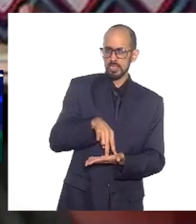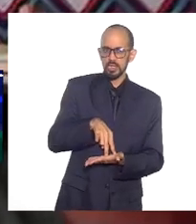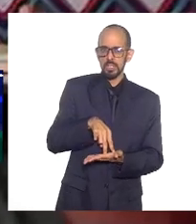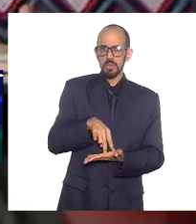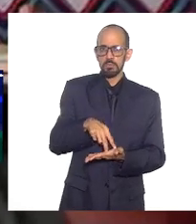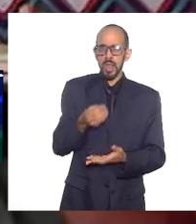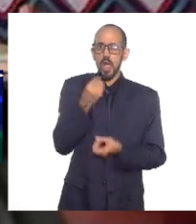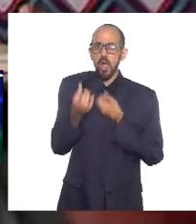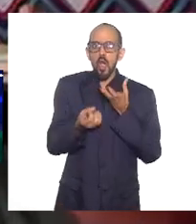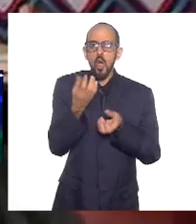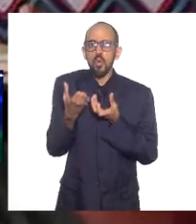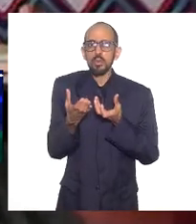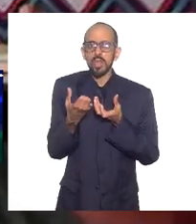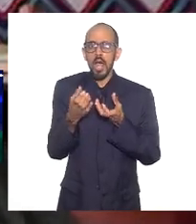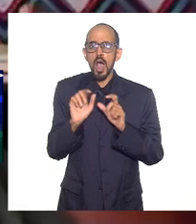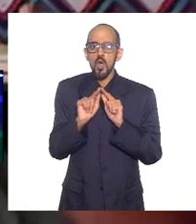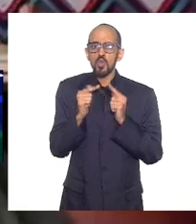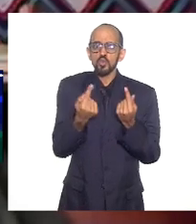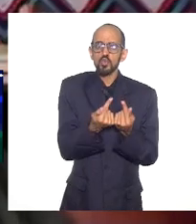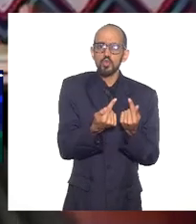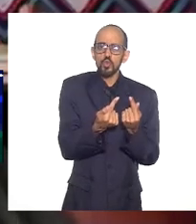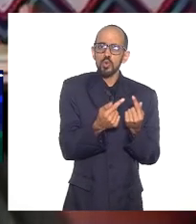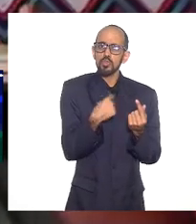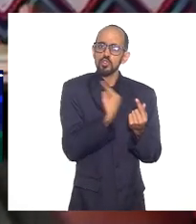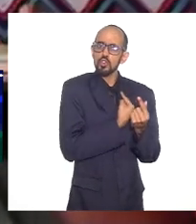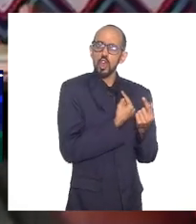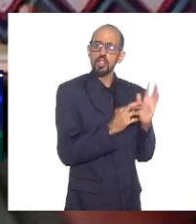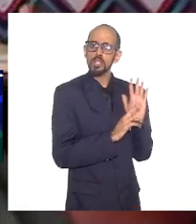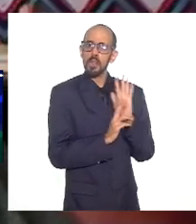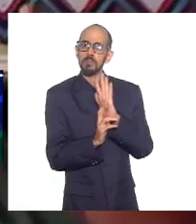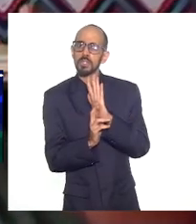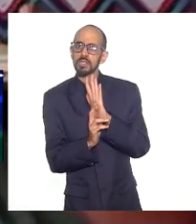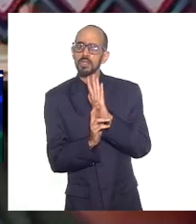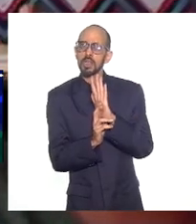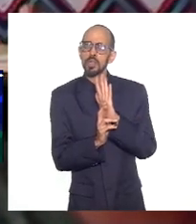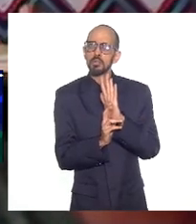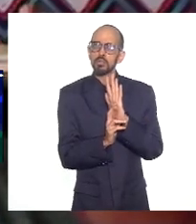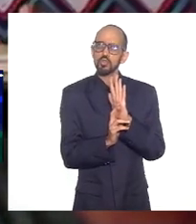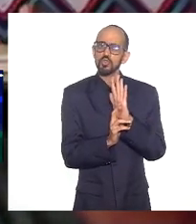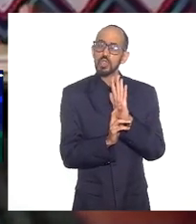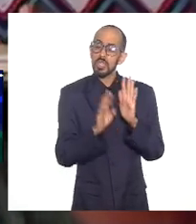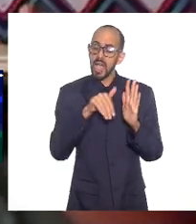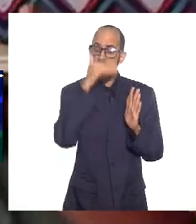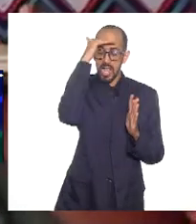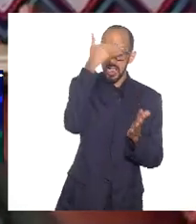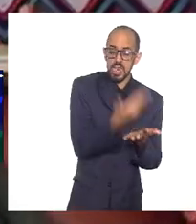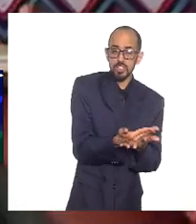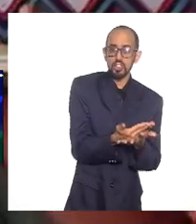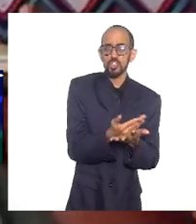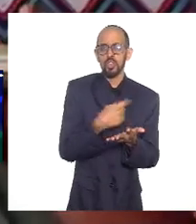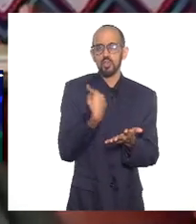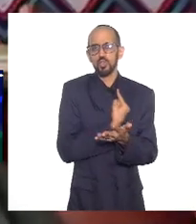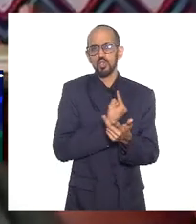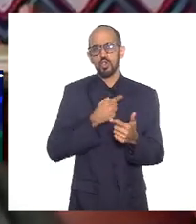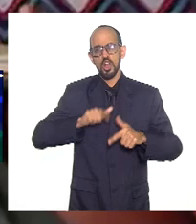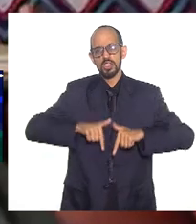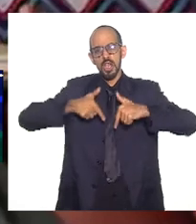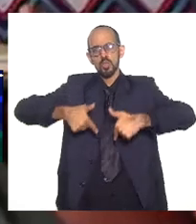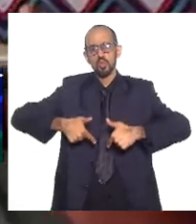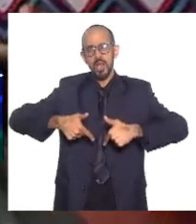vocalizar os grupos que a gente pertence, os grupos que acreditam na nossa atuação